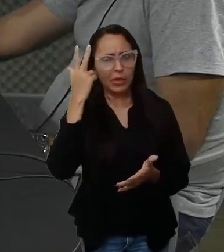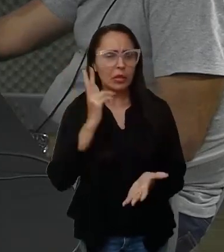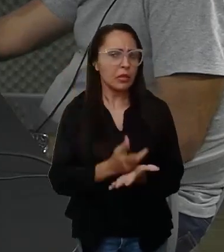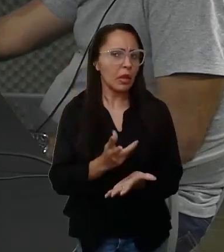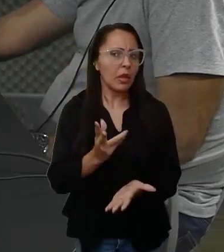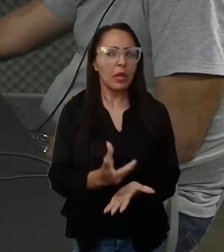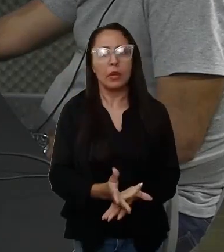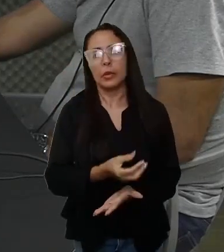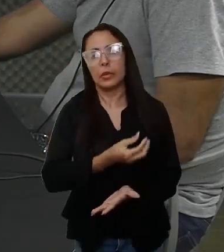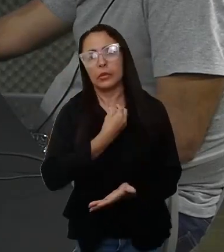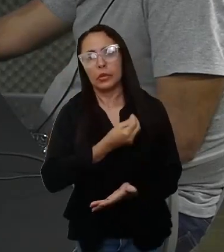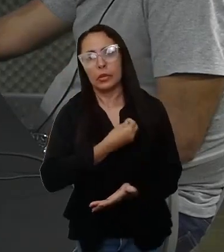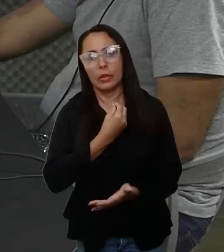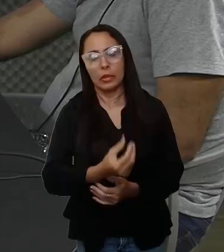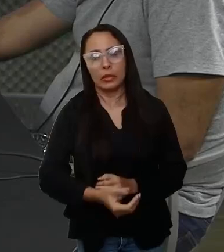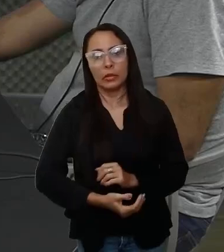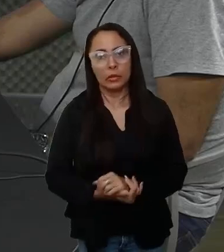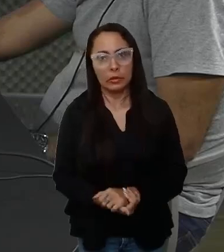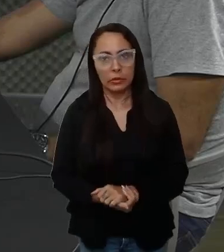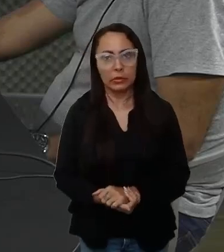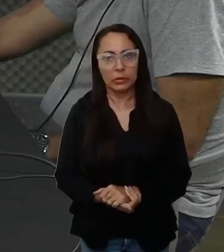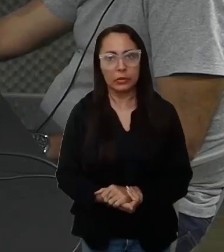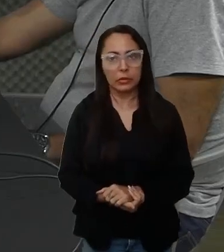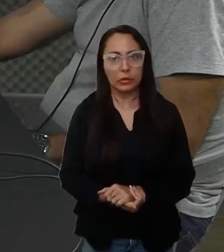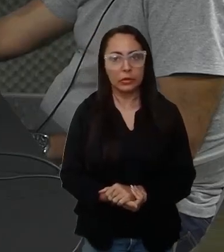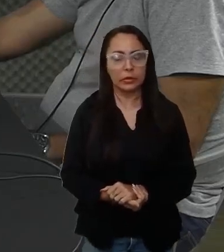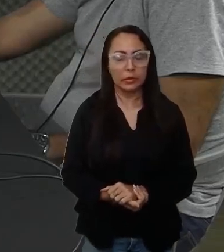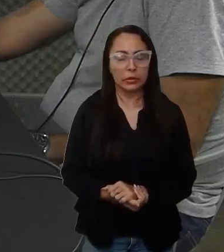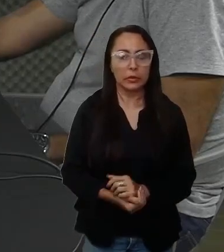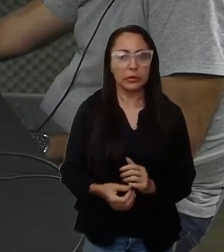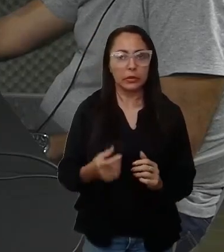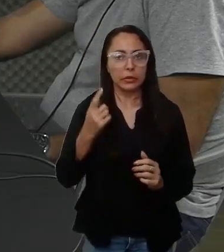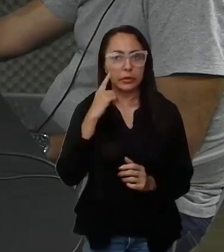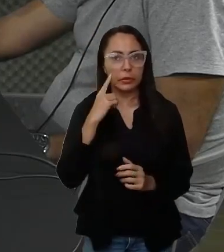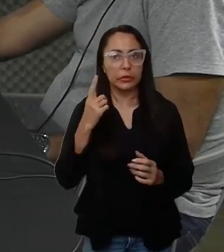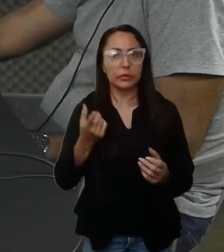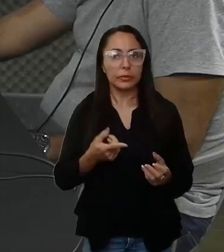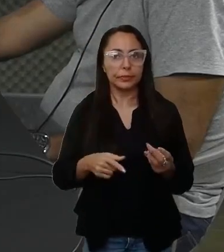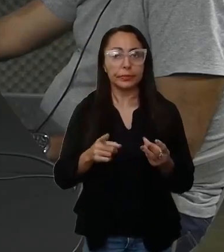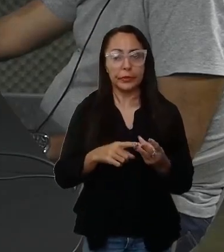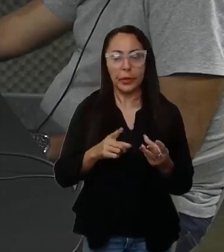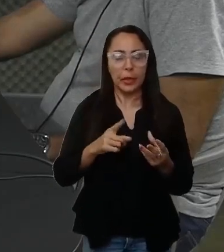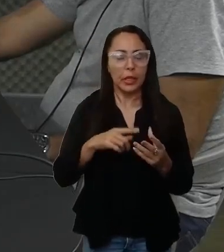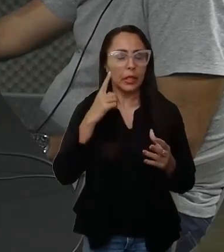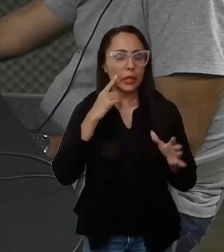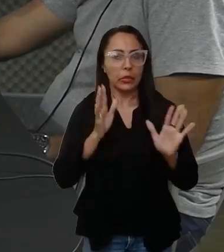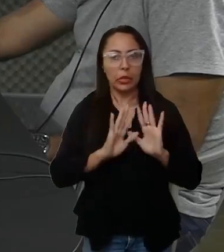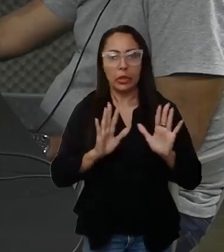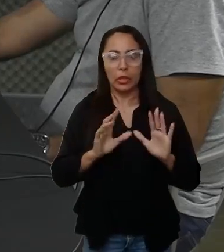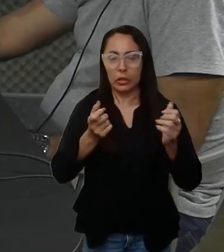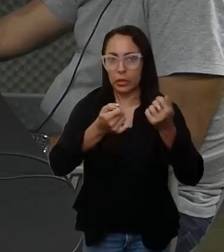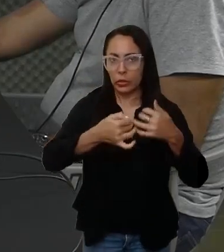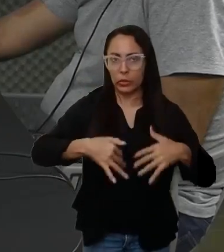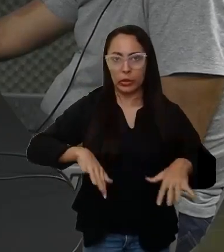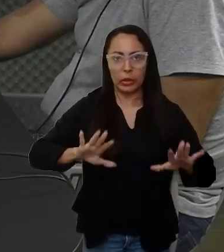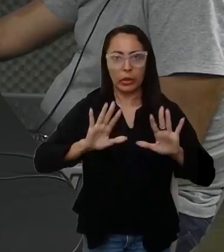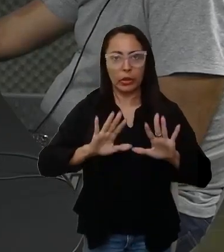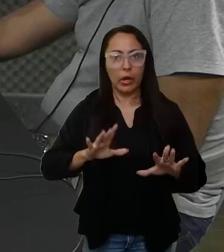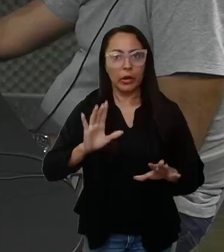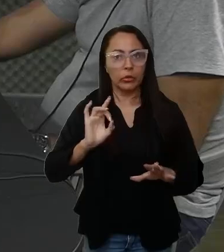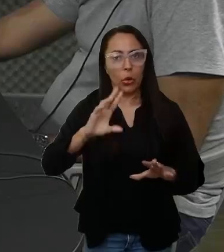vão existir. Existe a vertente em que não há nada natural modificando e que seja apenas